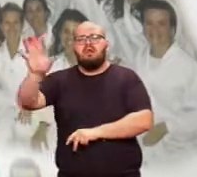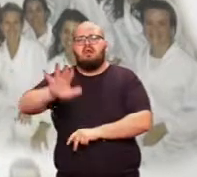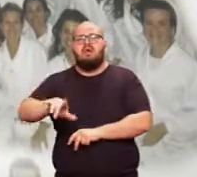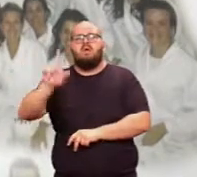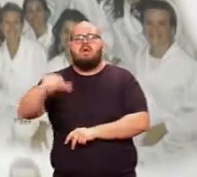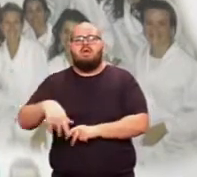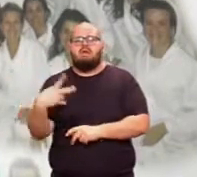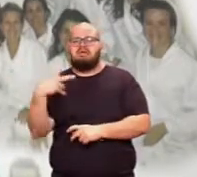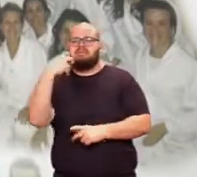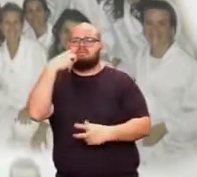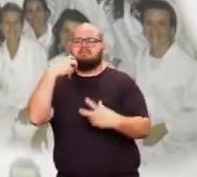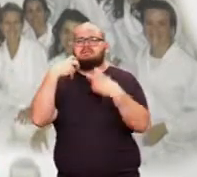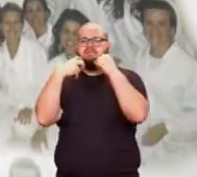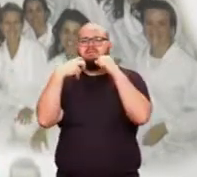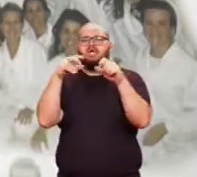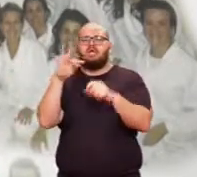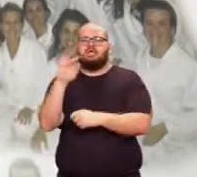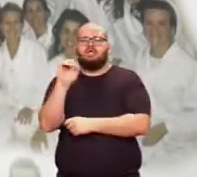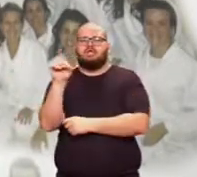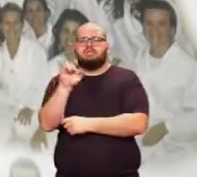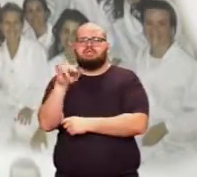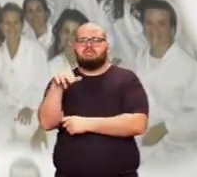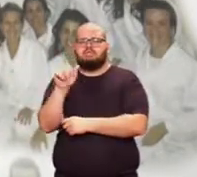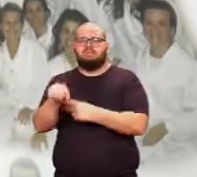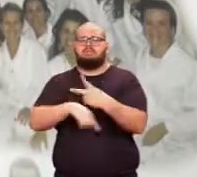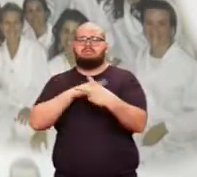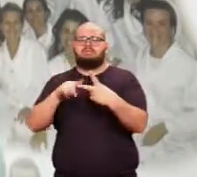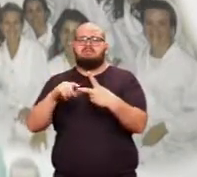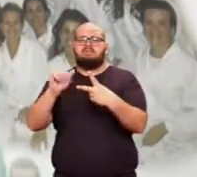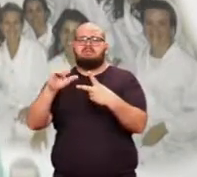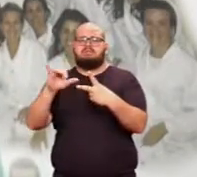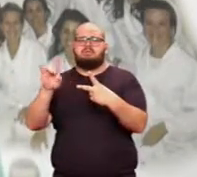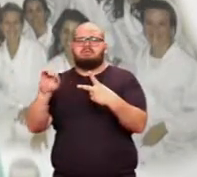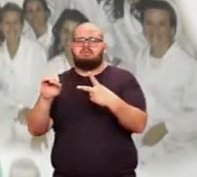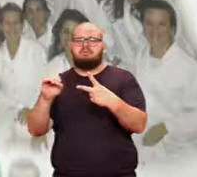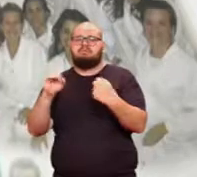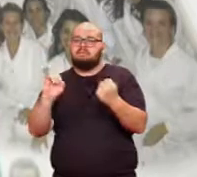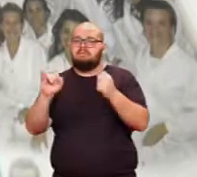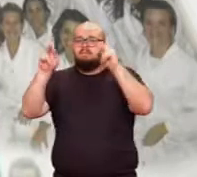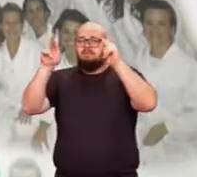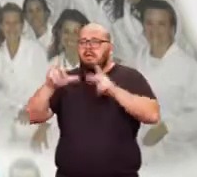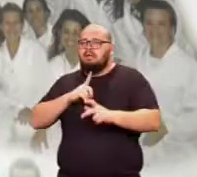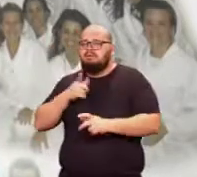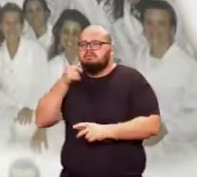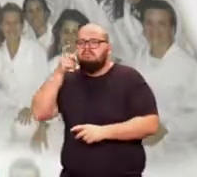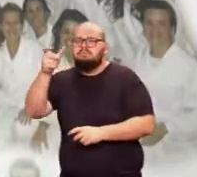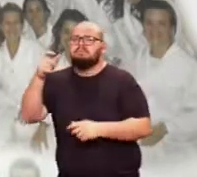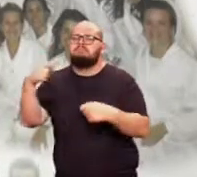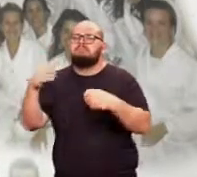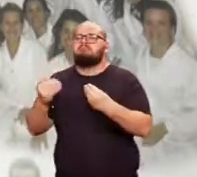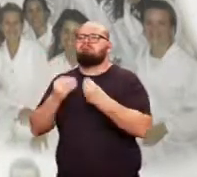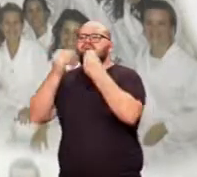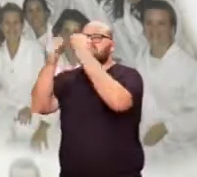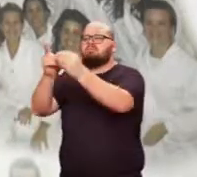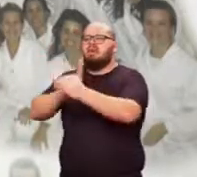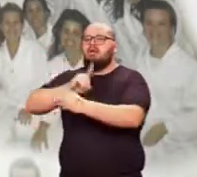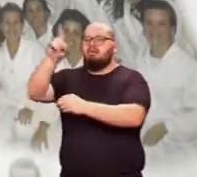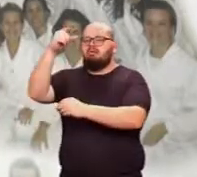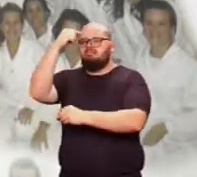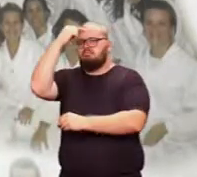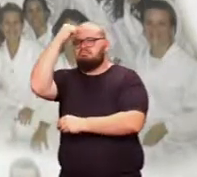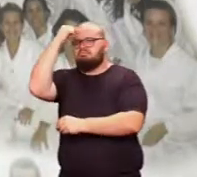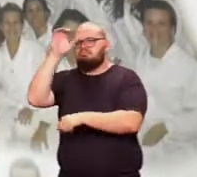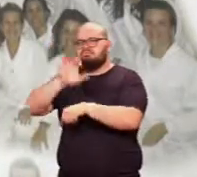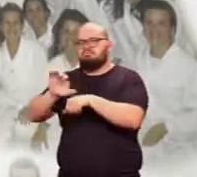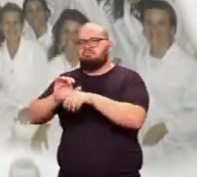geral são a aplicação de toxina botulínica e ácido hialurônico. Os interessados deverão encaminhar-se ao setor de agendamento da